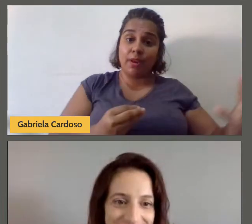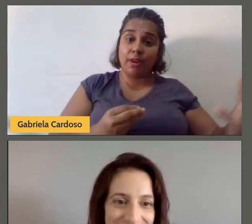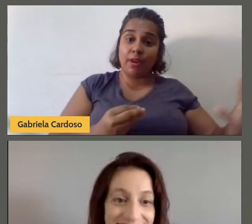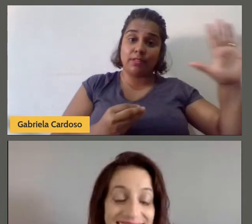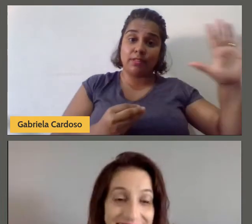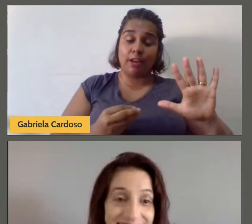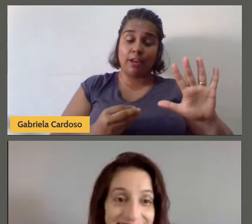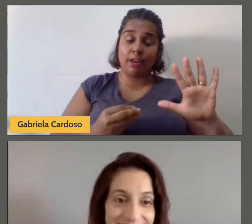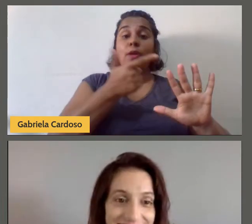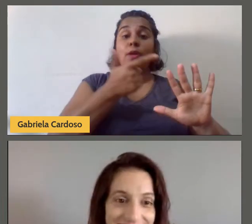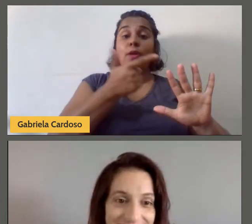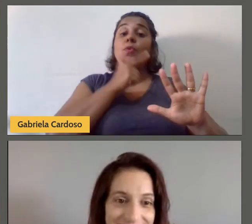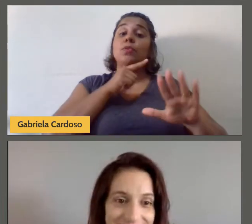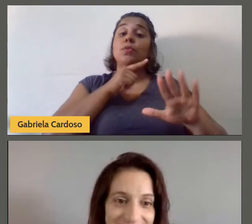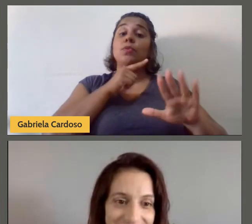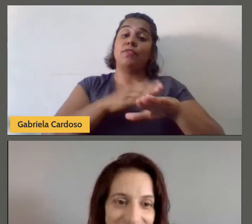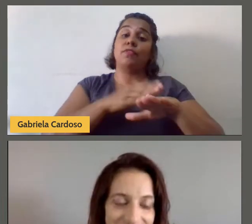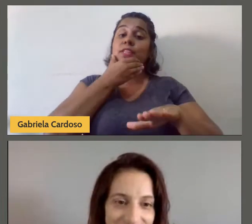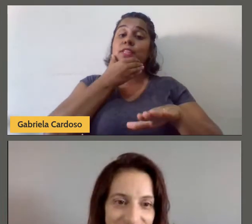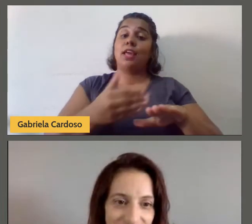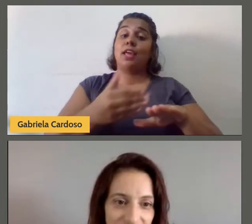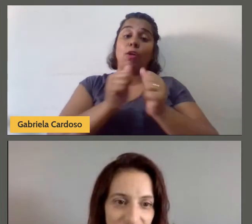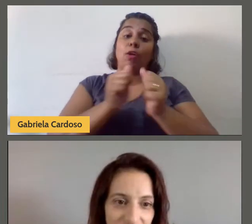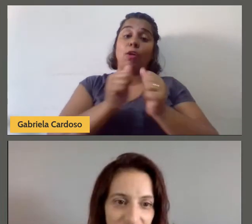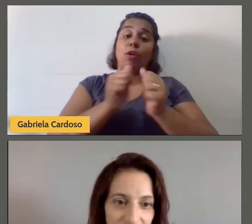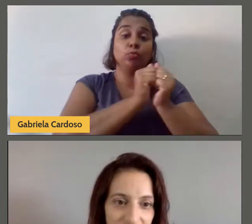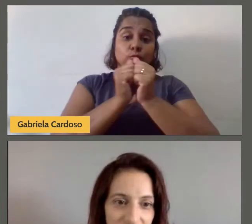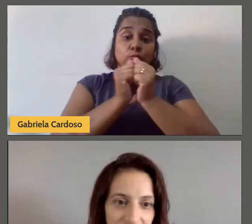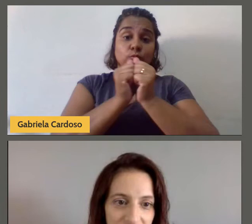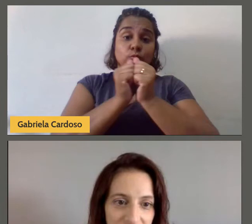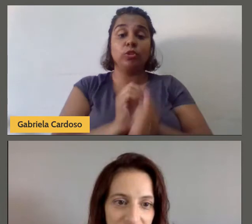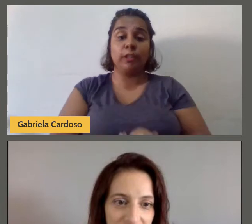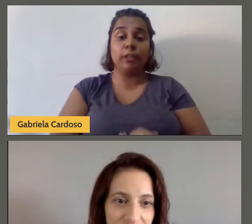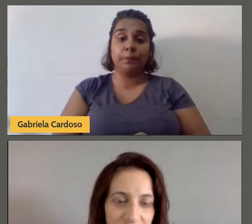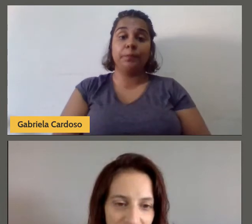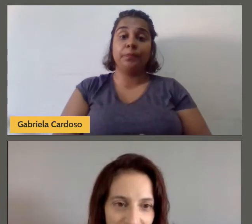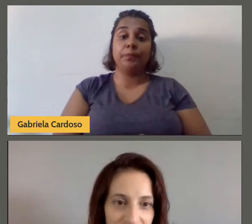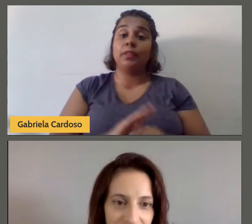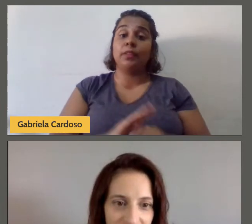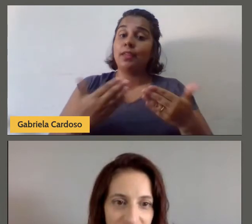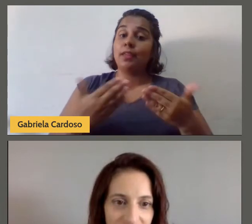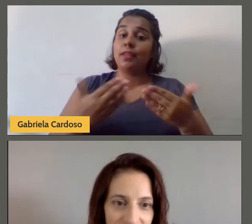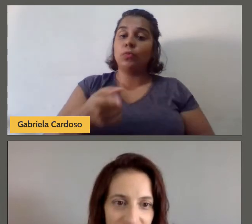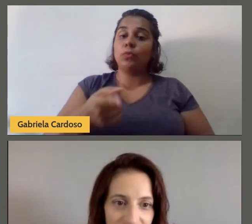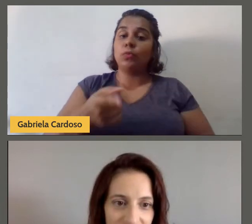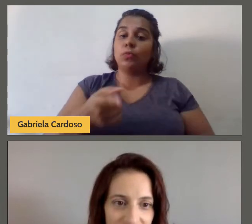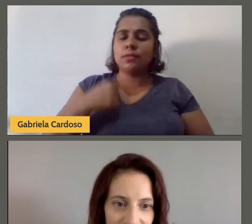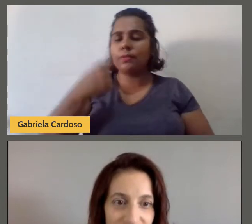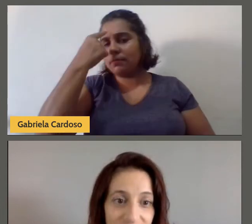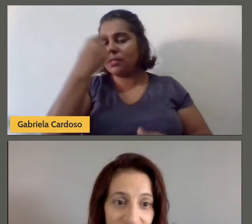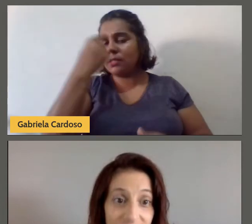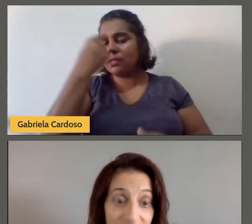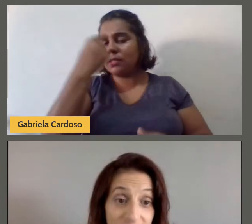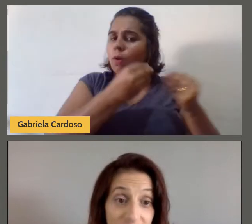também promovia encontros presenciais. Então, é sempre buscando esse gancho de como é que o brasileiro pode aprender, pode se